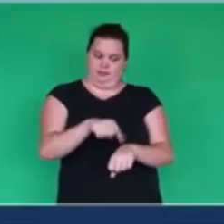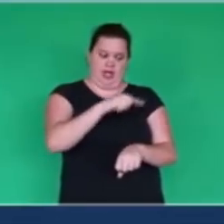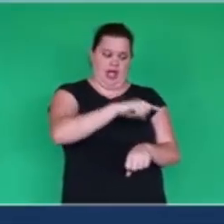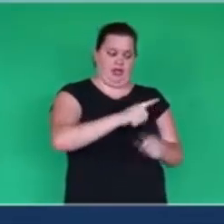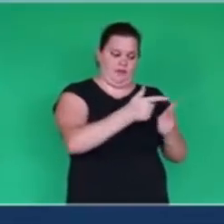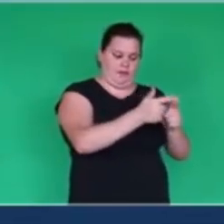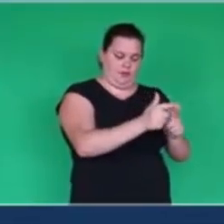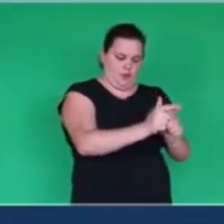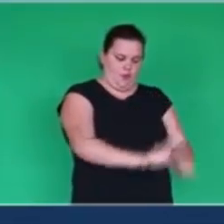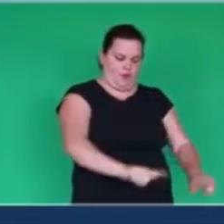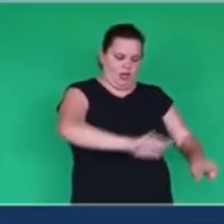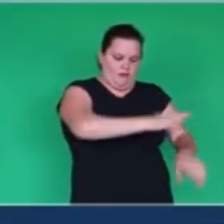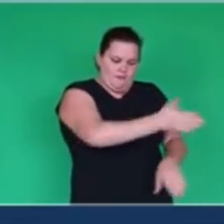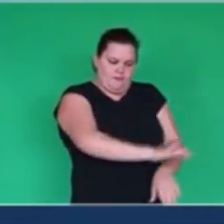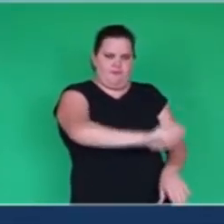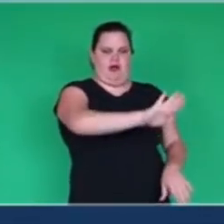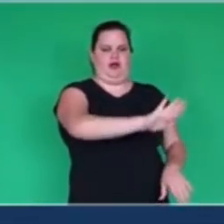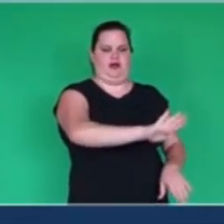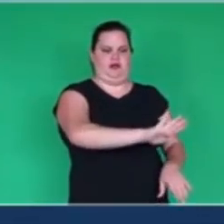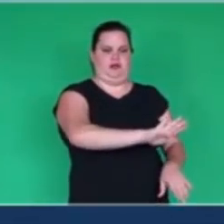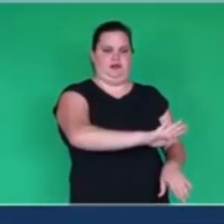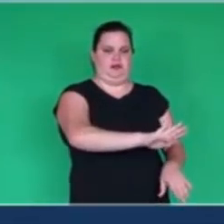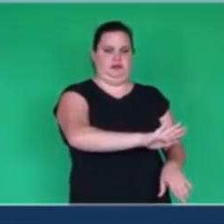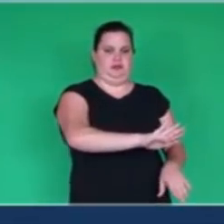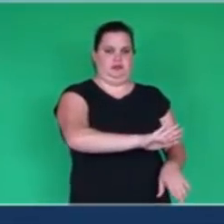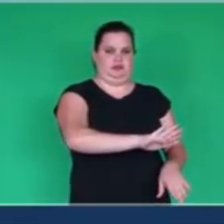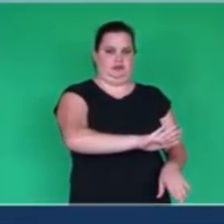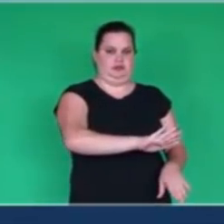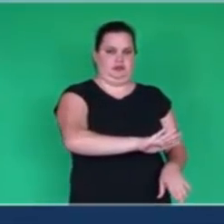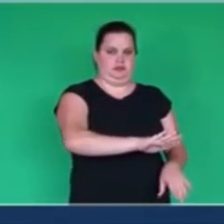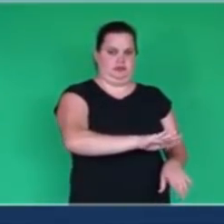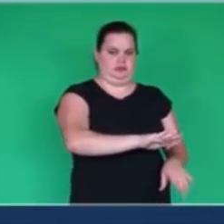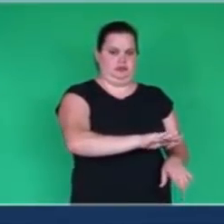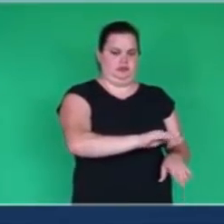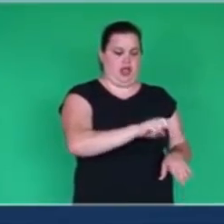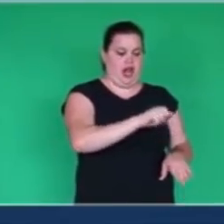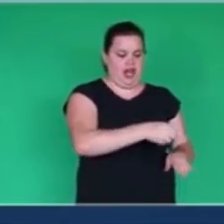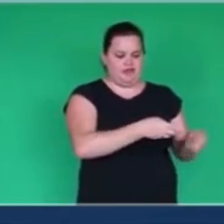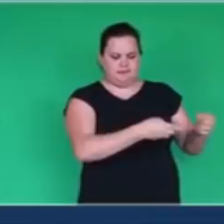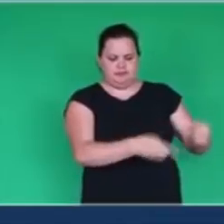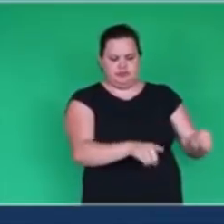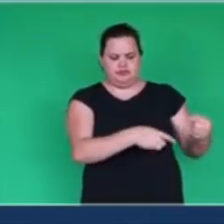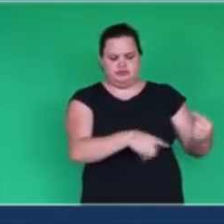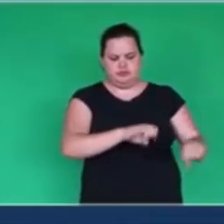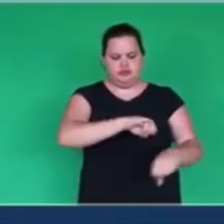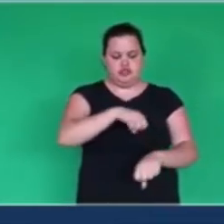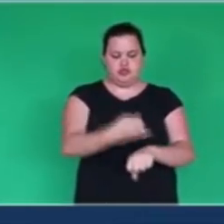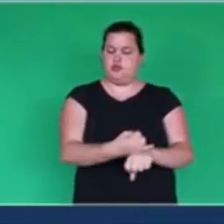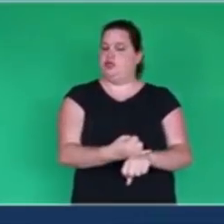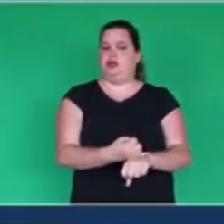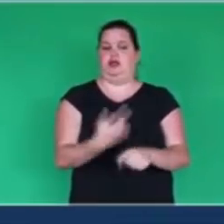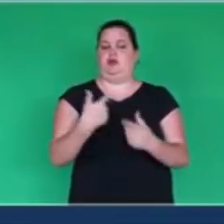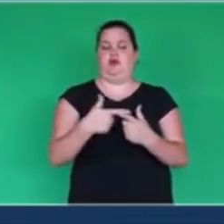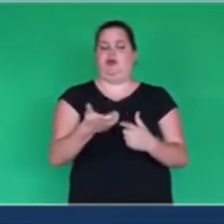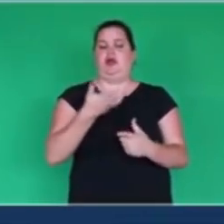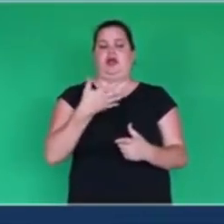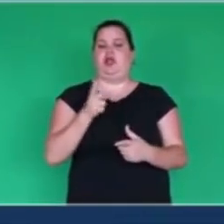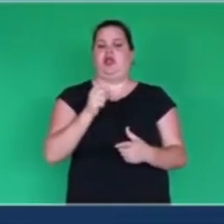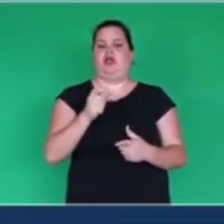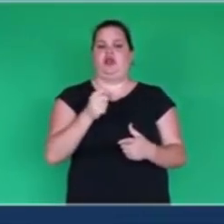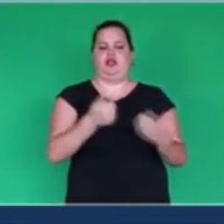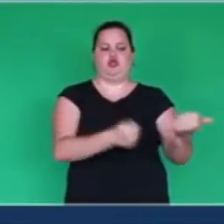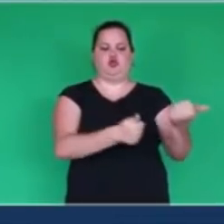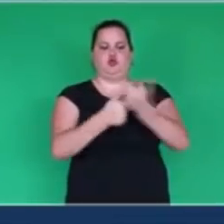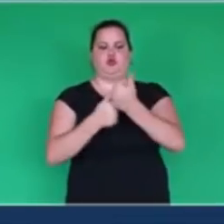Jezreel. Então, eles virão para atacar Jerusalém. Porque eles querem o trono